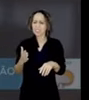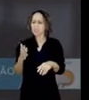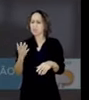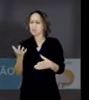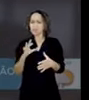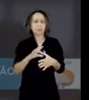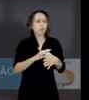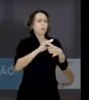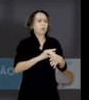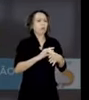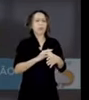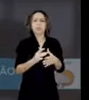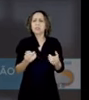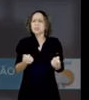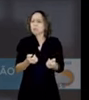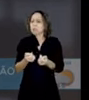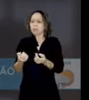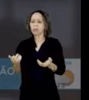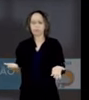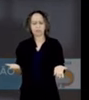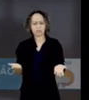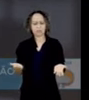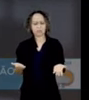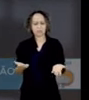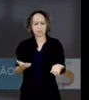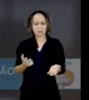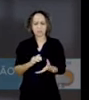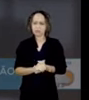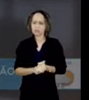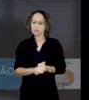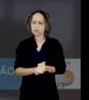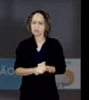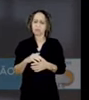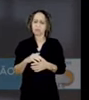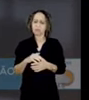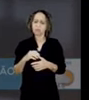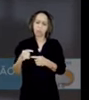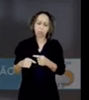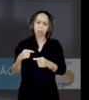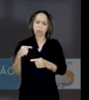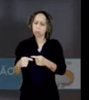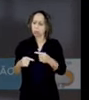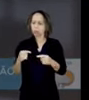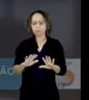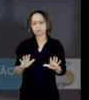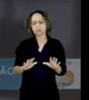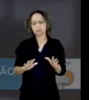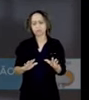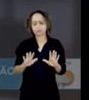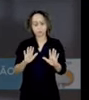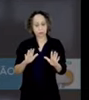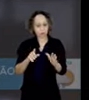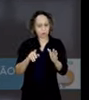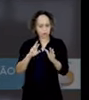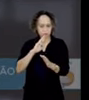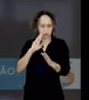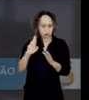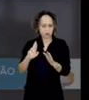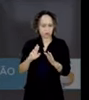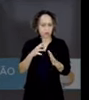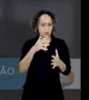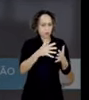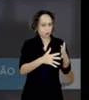Candidato pode ser qualquer um. Teve mais de 35 anos, você pode entrar no Mercado Livre e procurar candidato. De